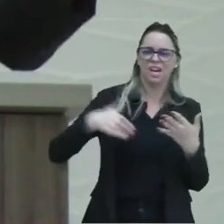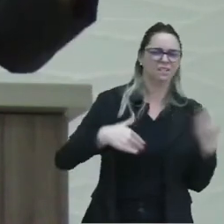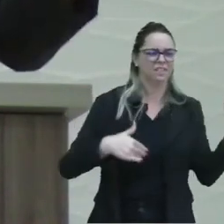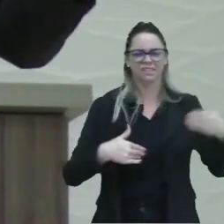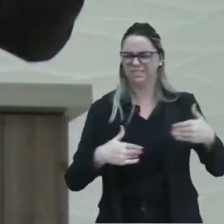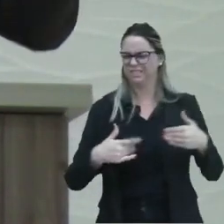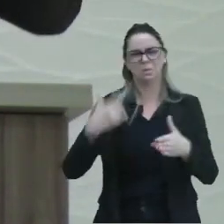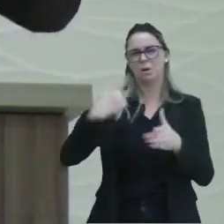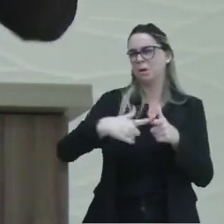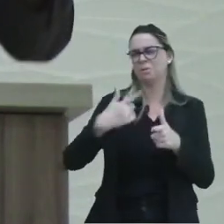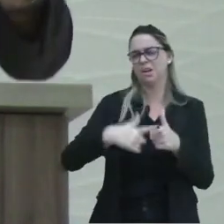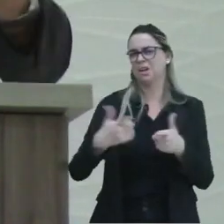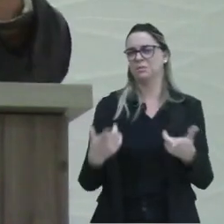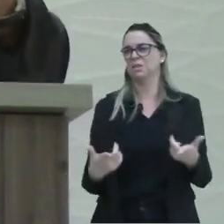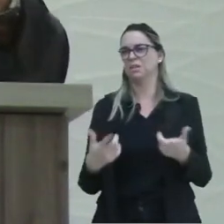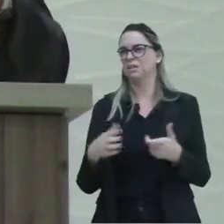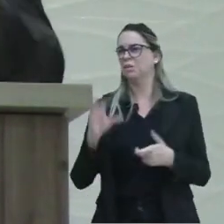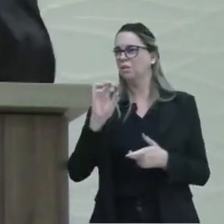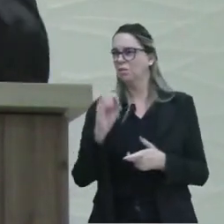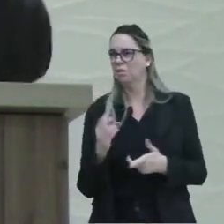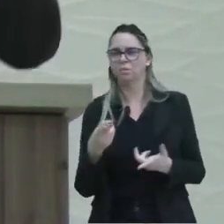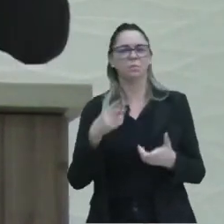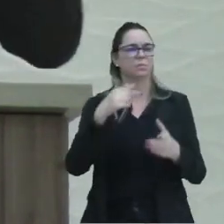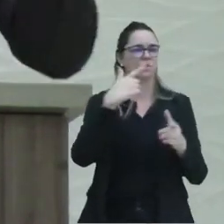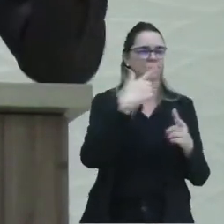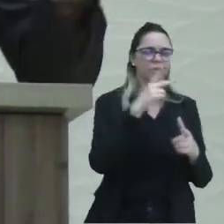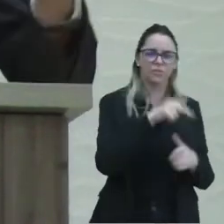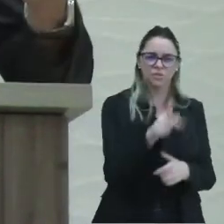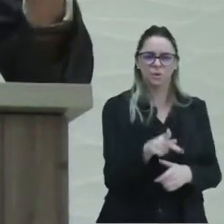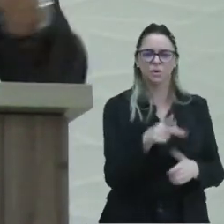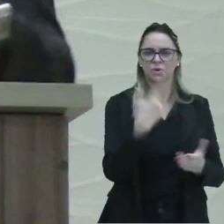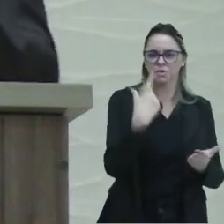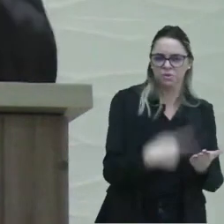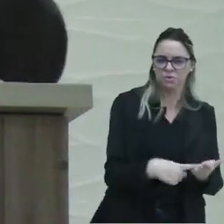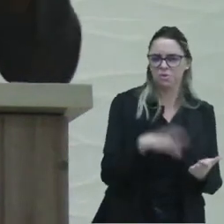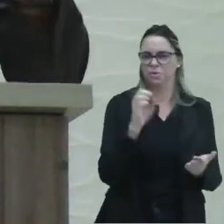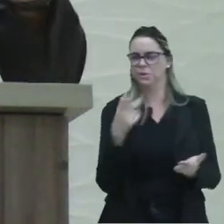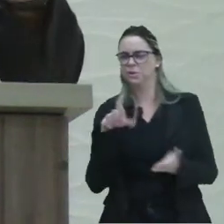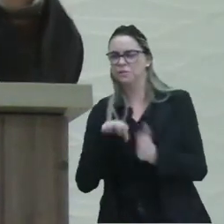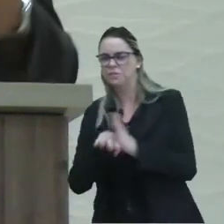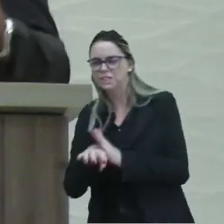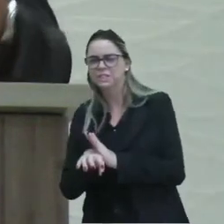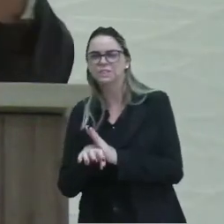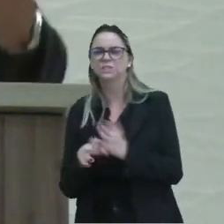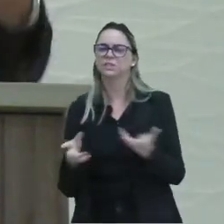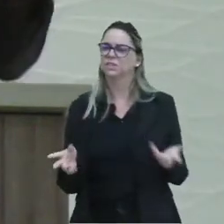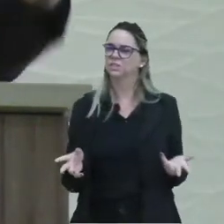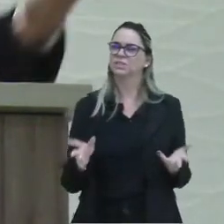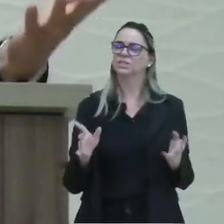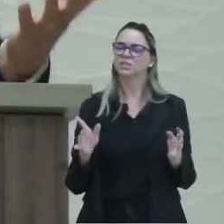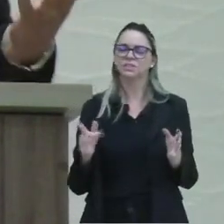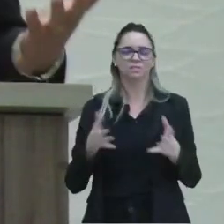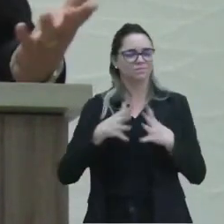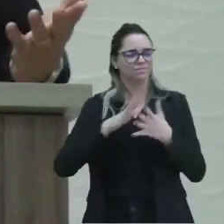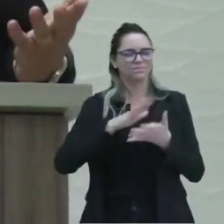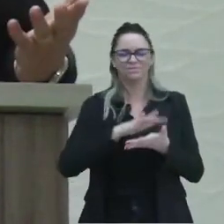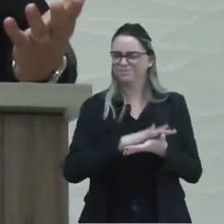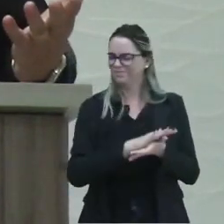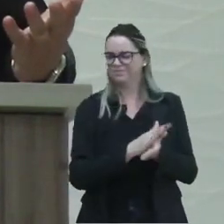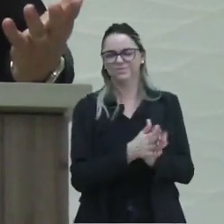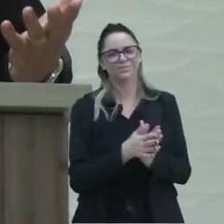professores contratados, professores concursados, e fica aquela celeuma, aquela coisa toda, e acaba prejudicando